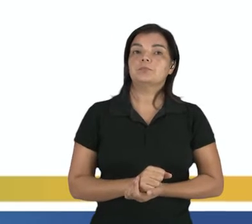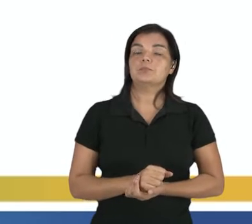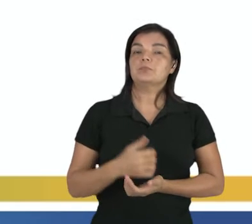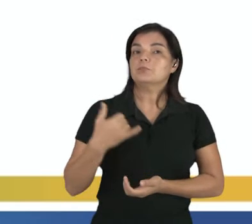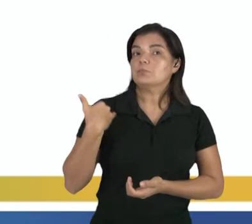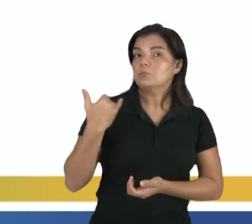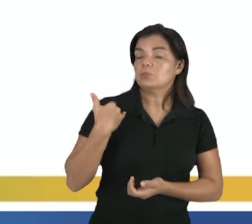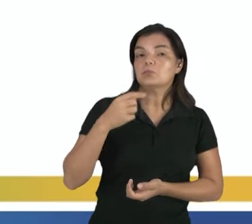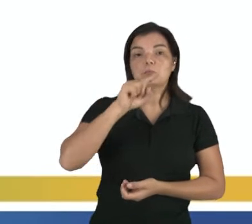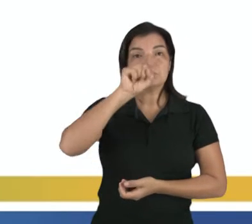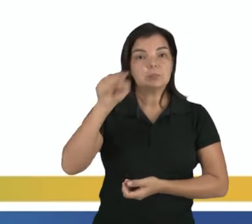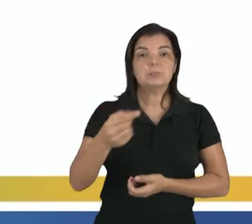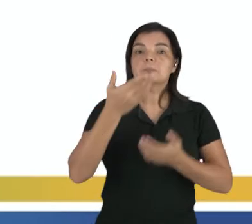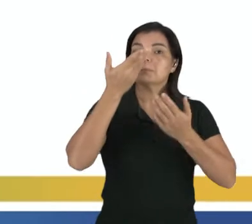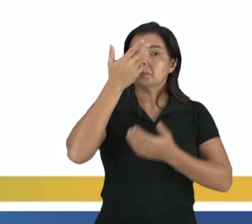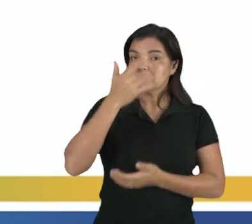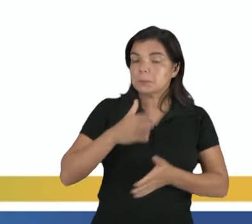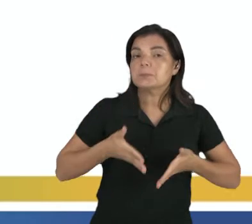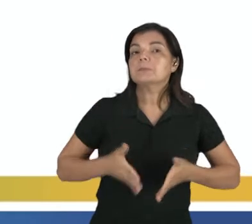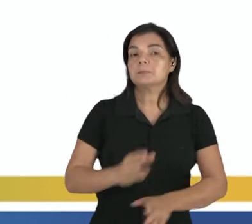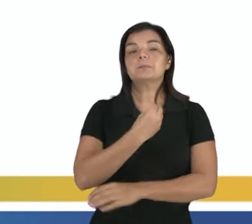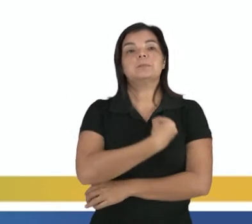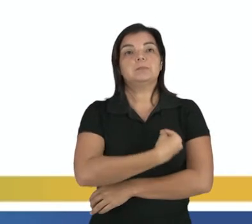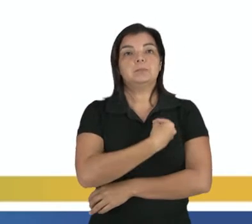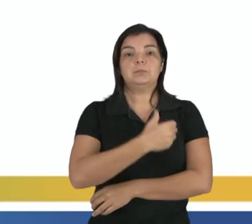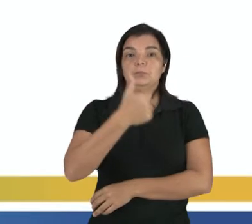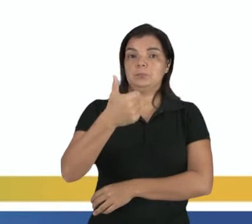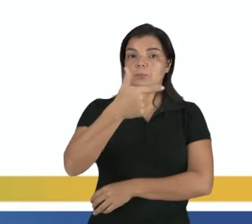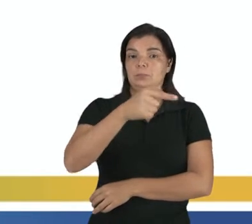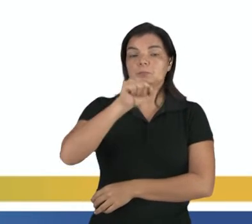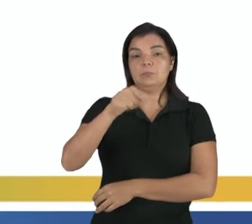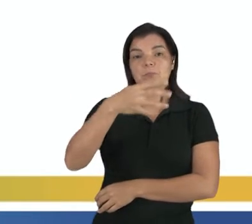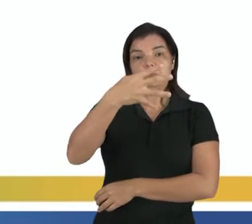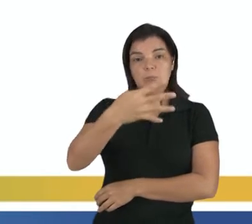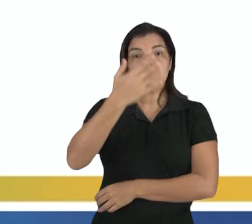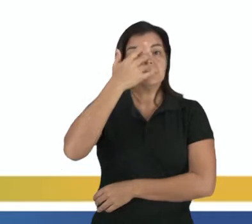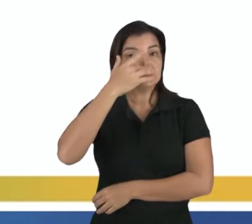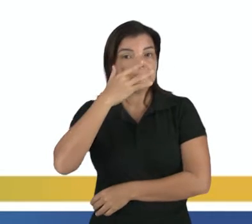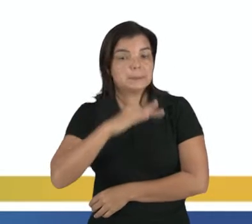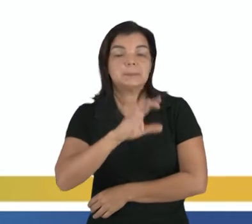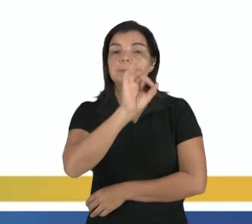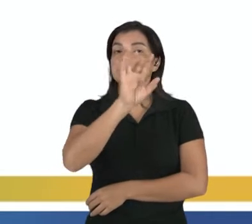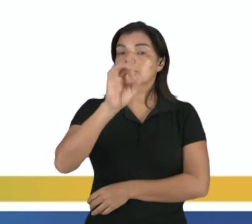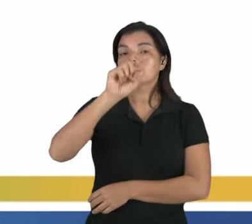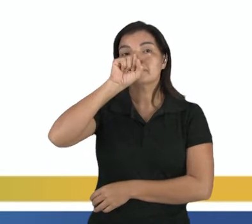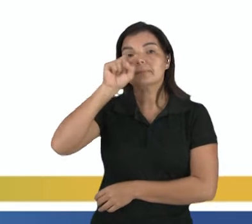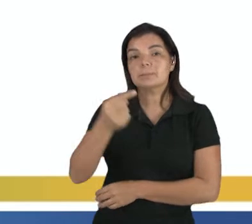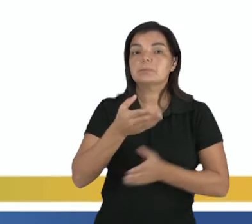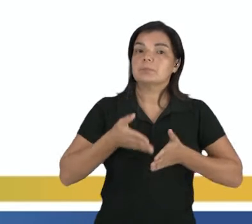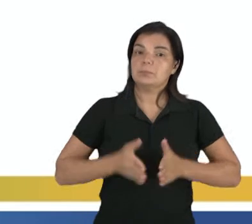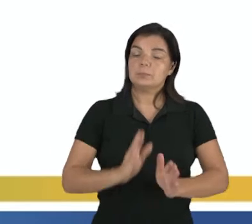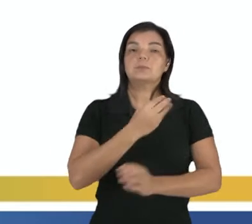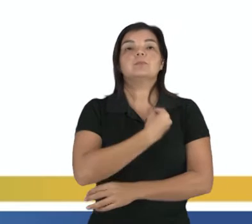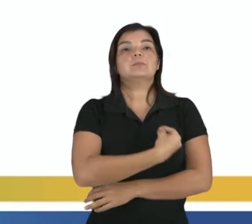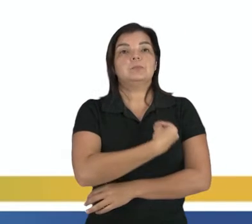por 1.000 crianças nascidas vivas era de 12,4 crianças a cada 1.000 nascidos